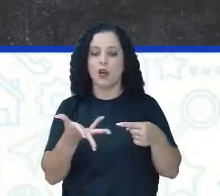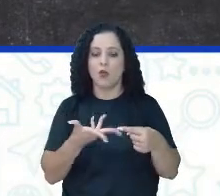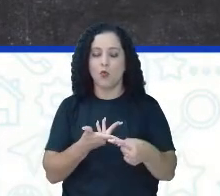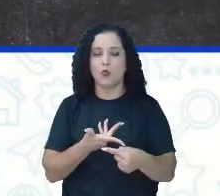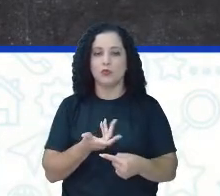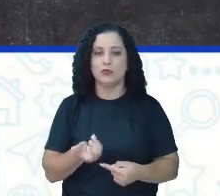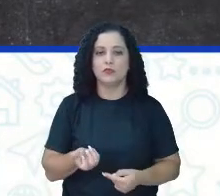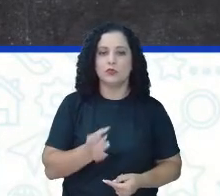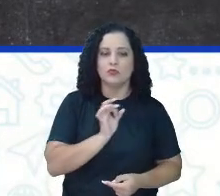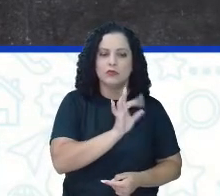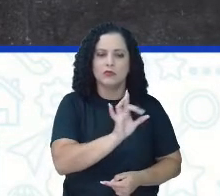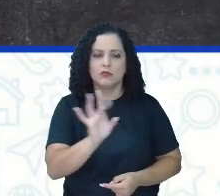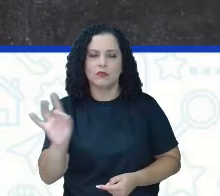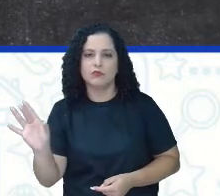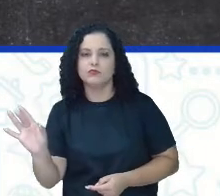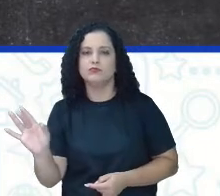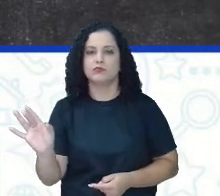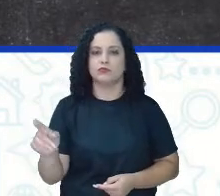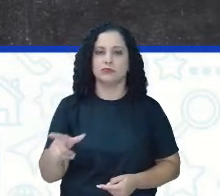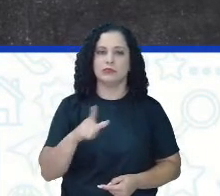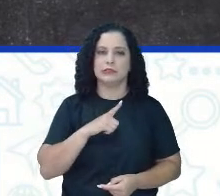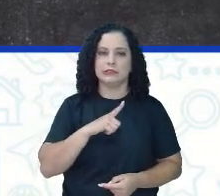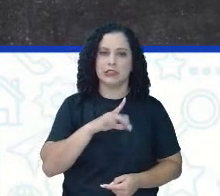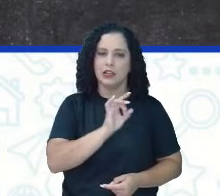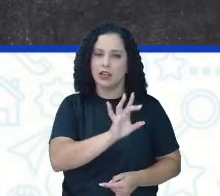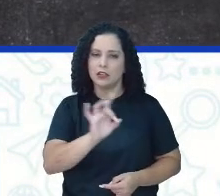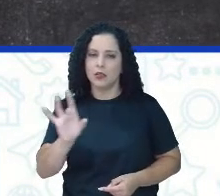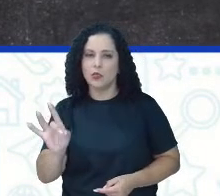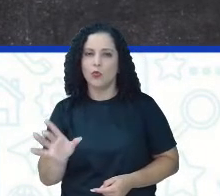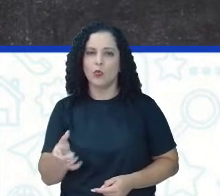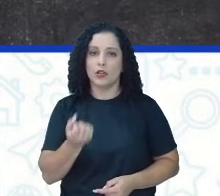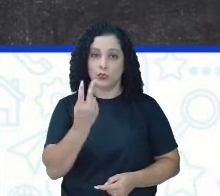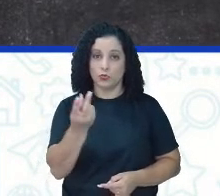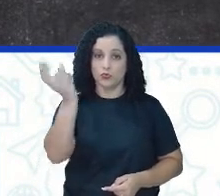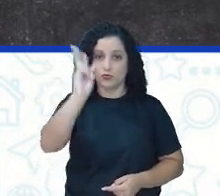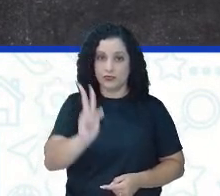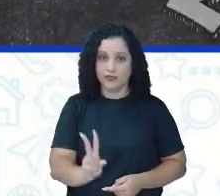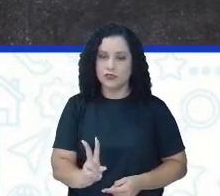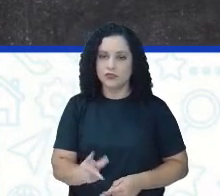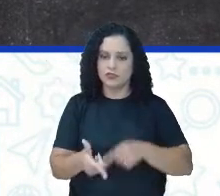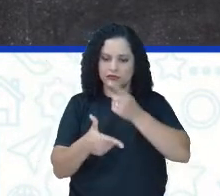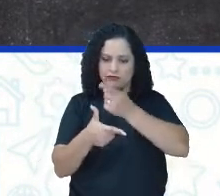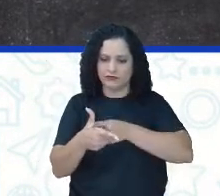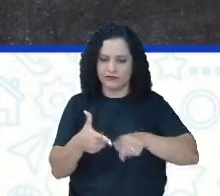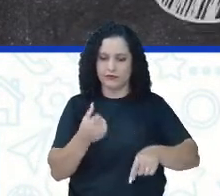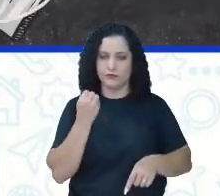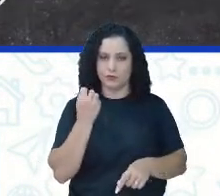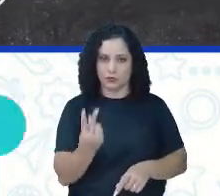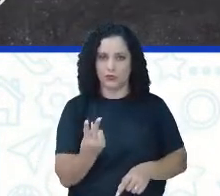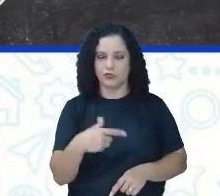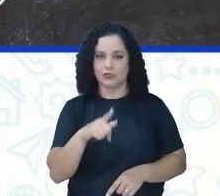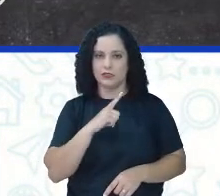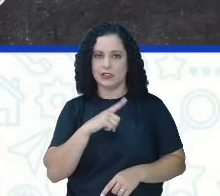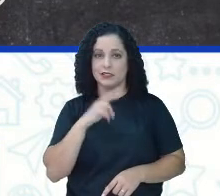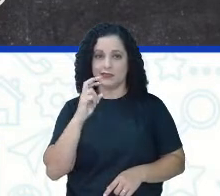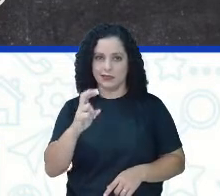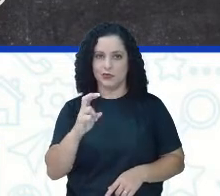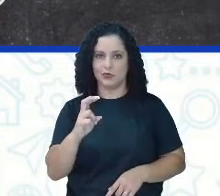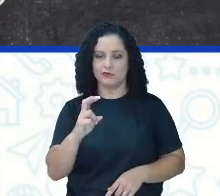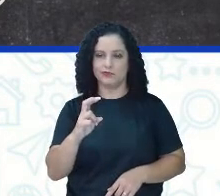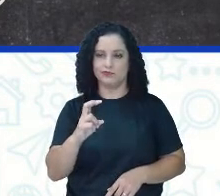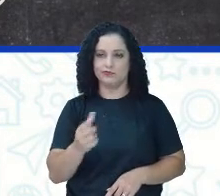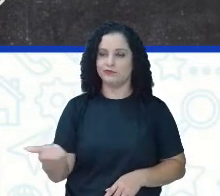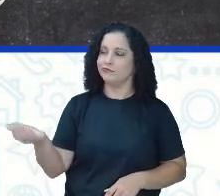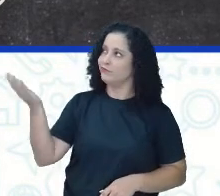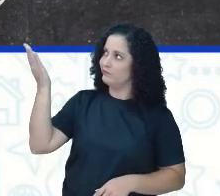as diagonais mais de uma vez, né? Cada uma está sendo contada 2 vezes. Então, dividindo para 2, a gente vai ter 5 diagonais